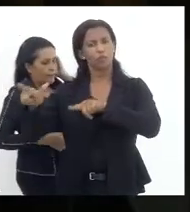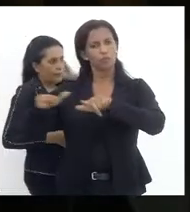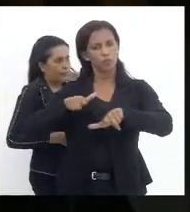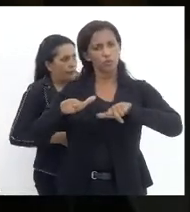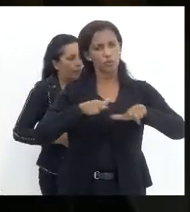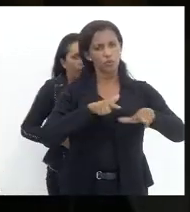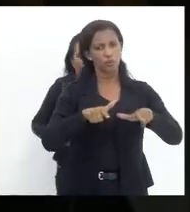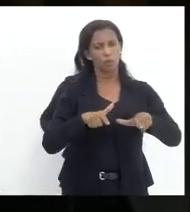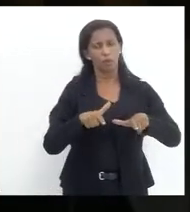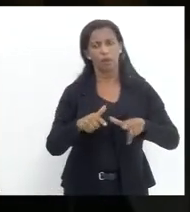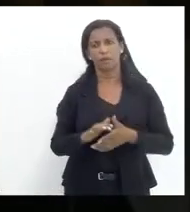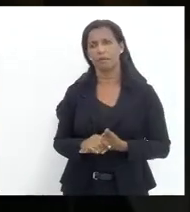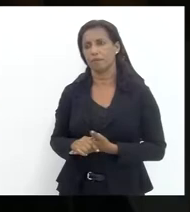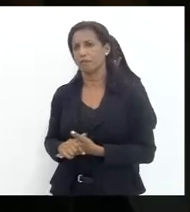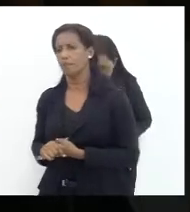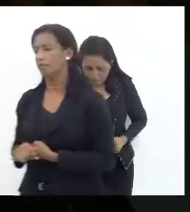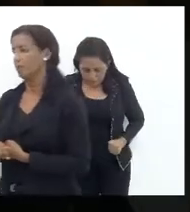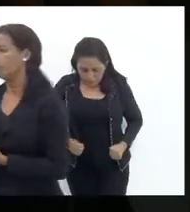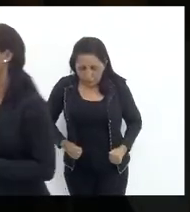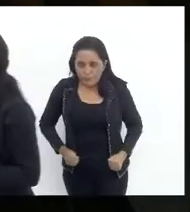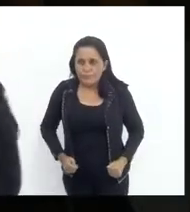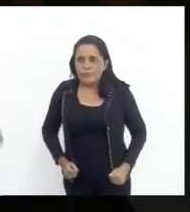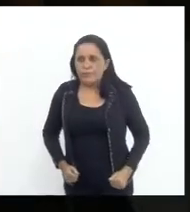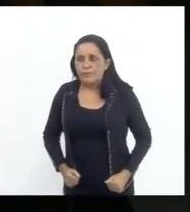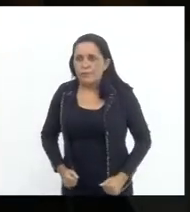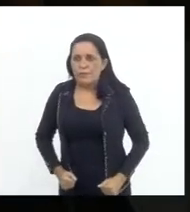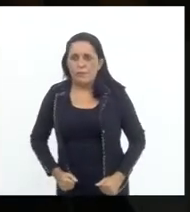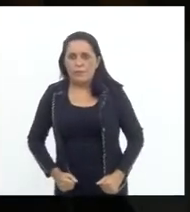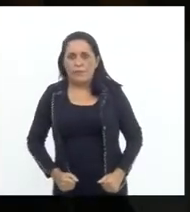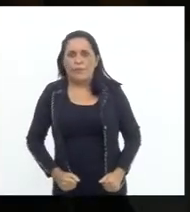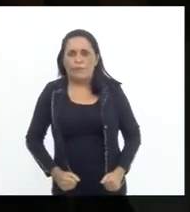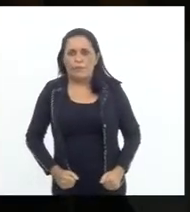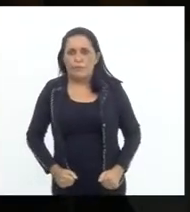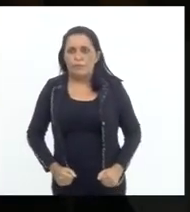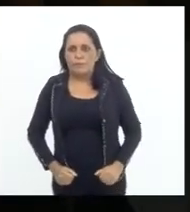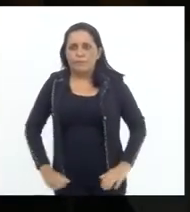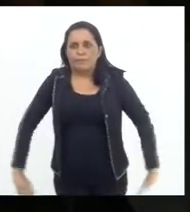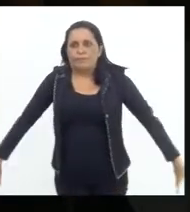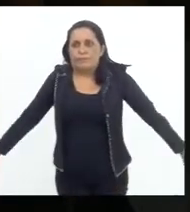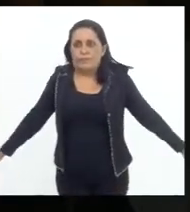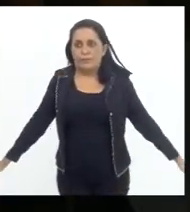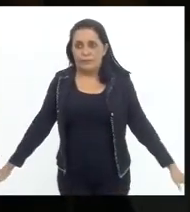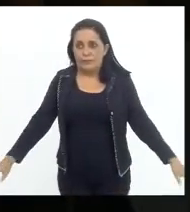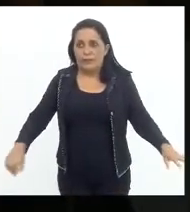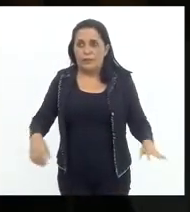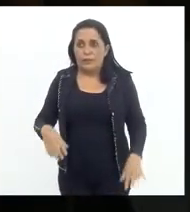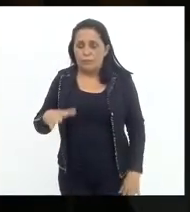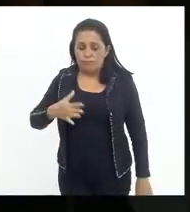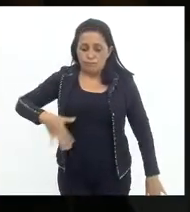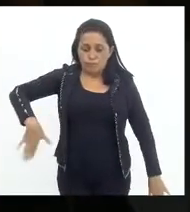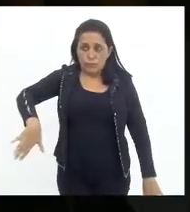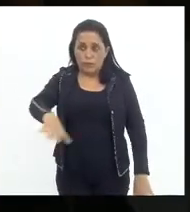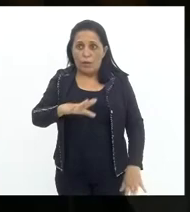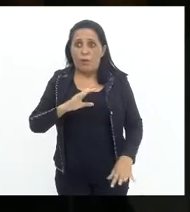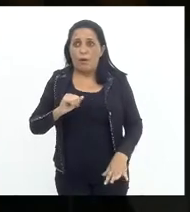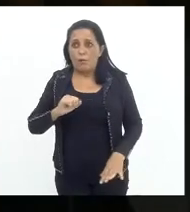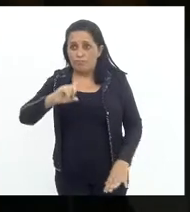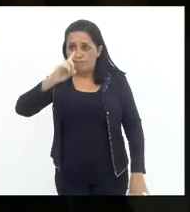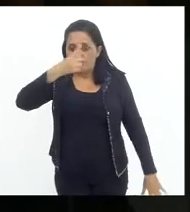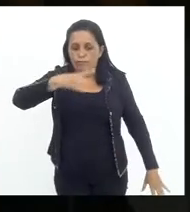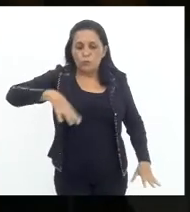servidores cumprir os contratos da resposta às demandas sociais e se essa missão de quem governa e nós aqui no Parlamento